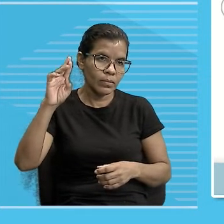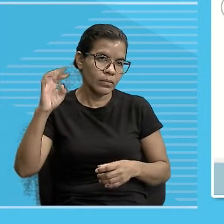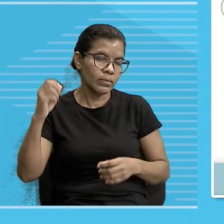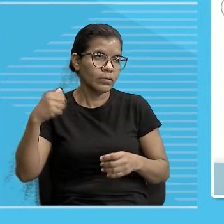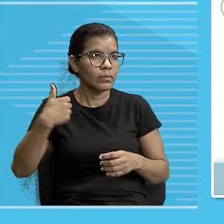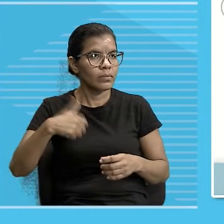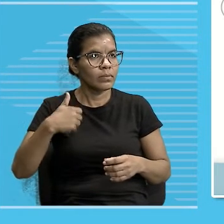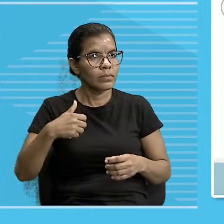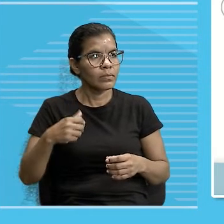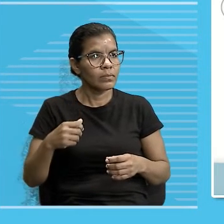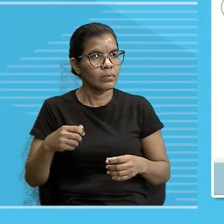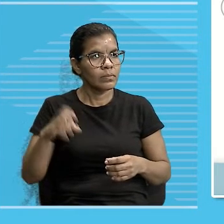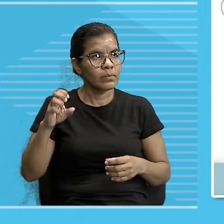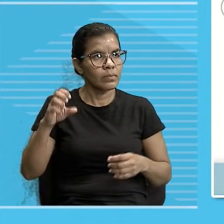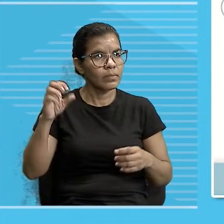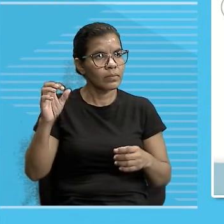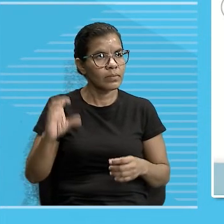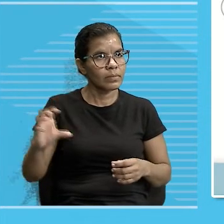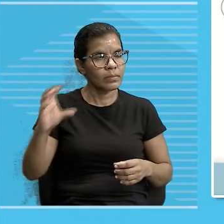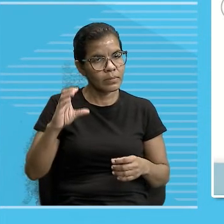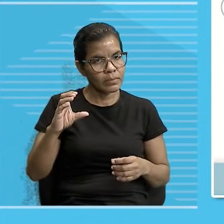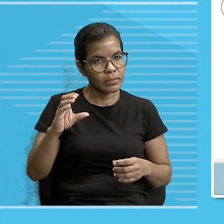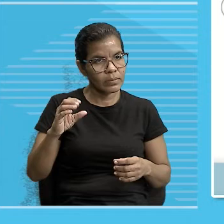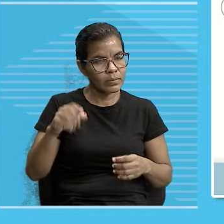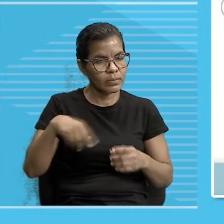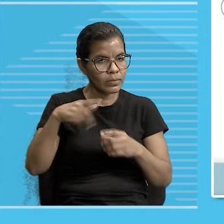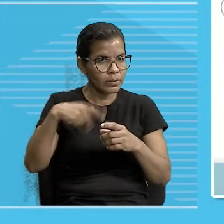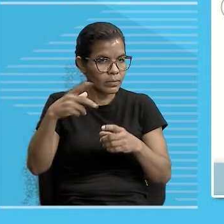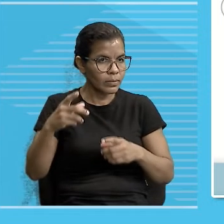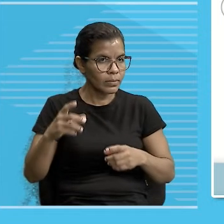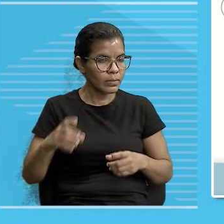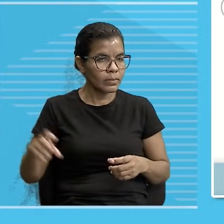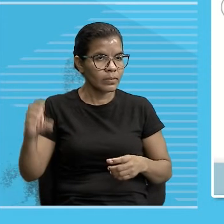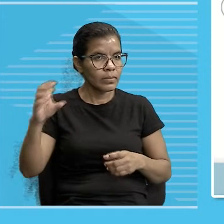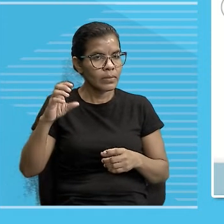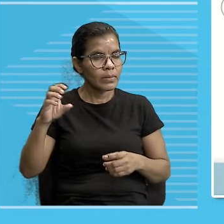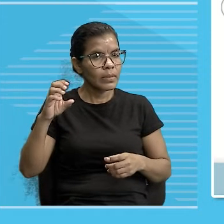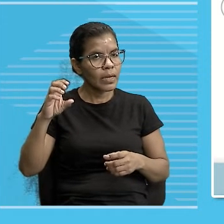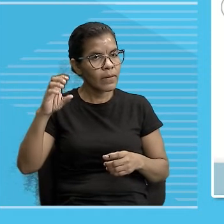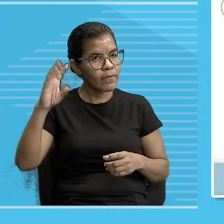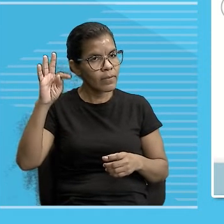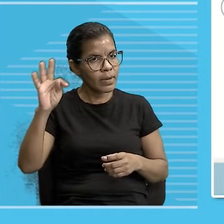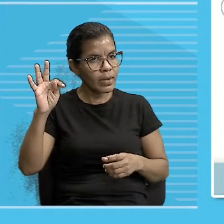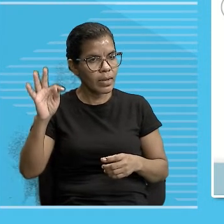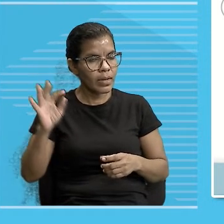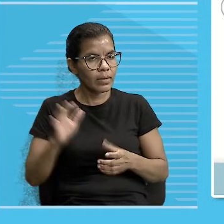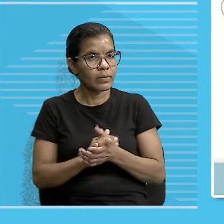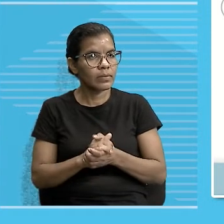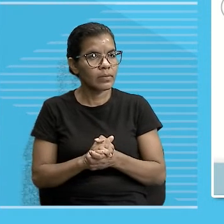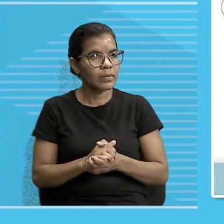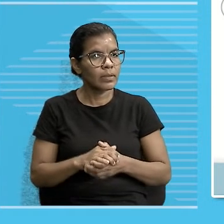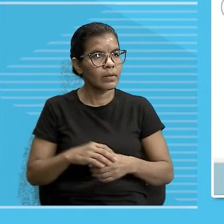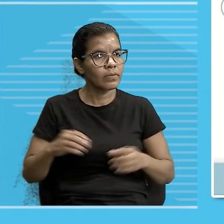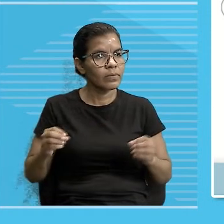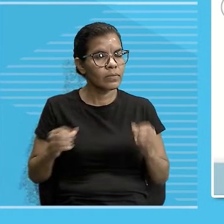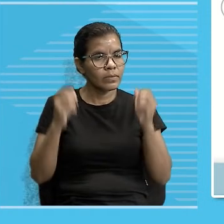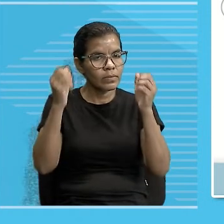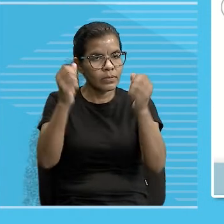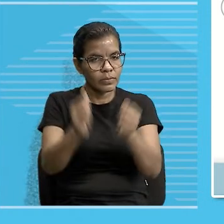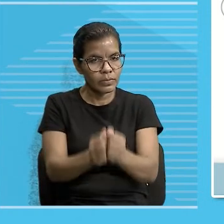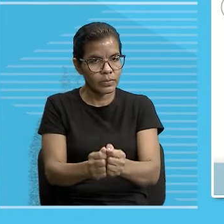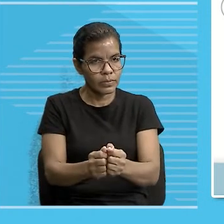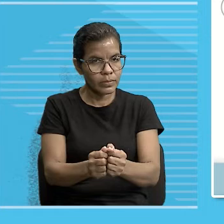um com a escala Celsius e o outro na escala Fahrenheit, foram colocados no